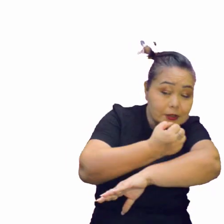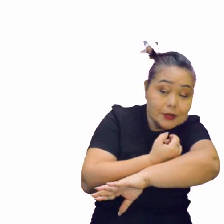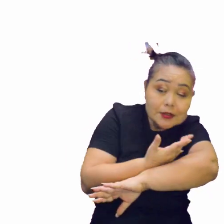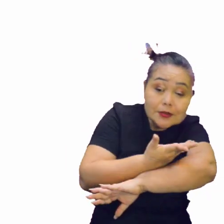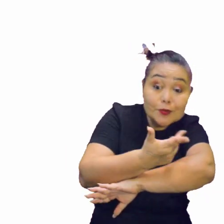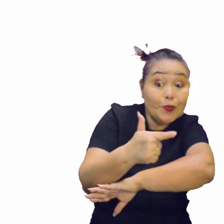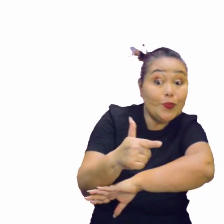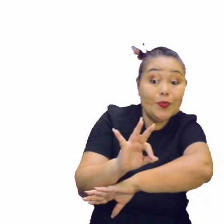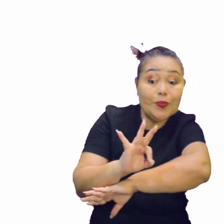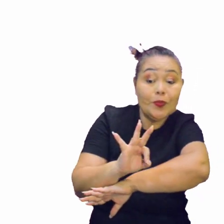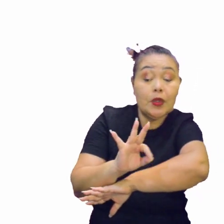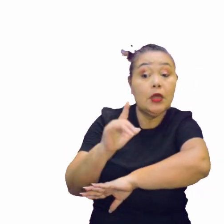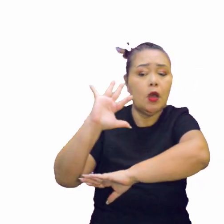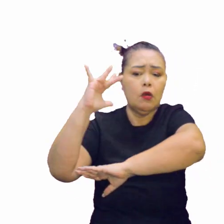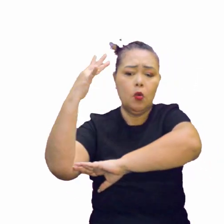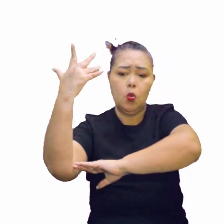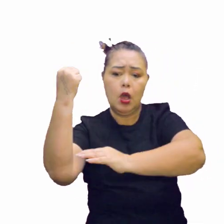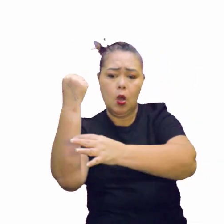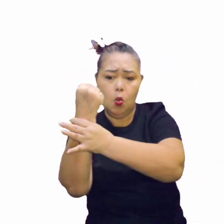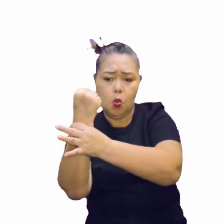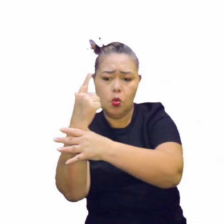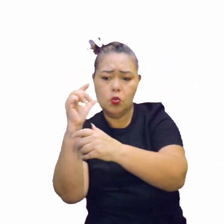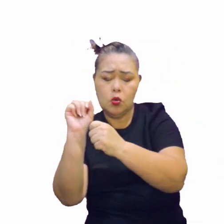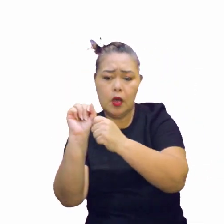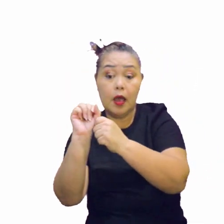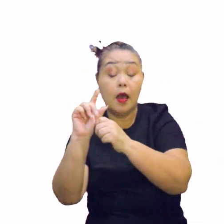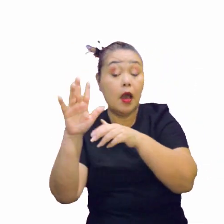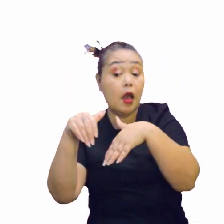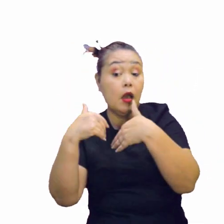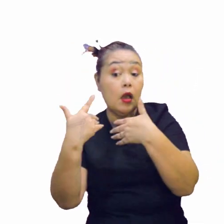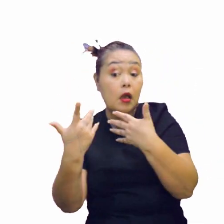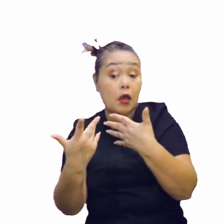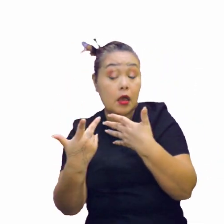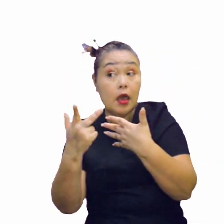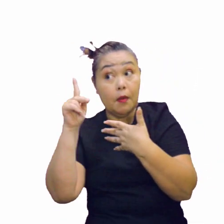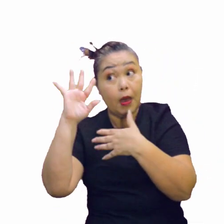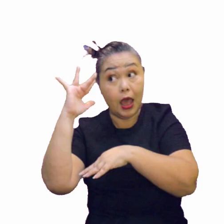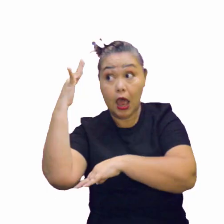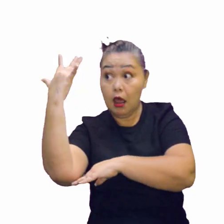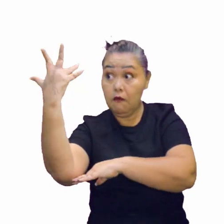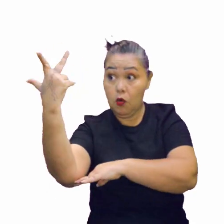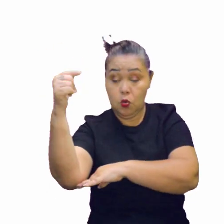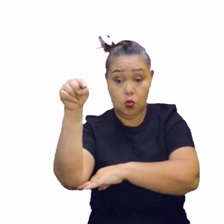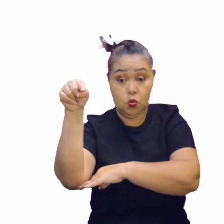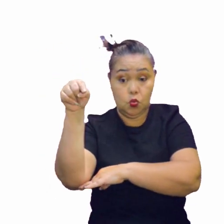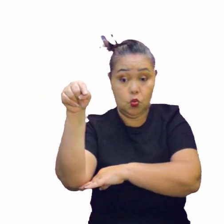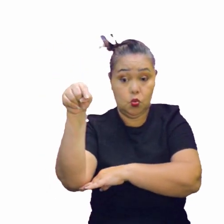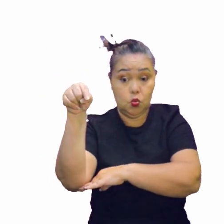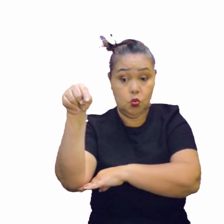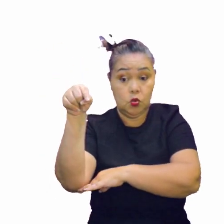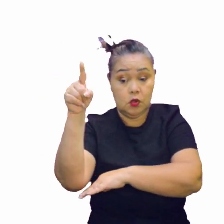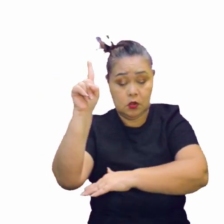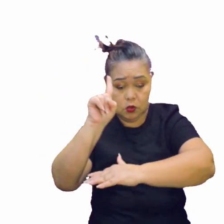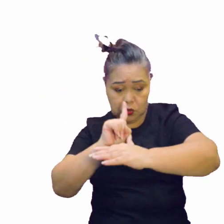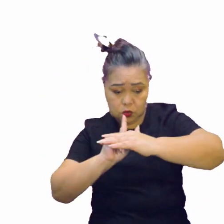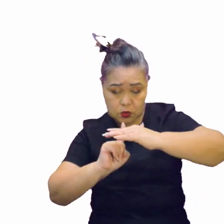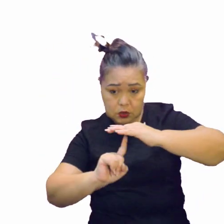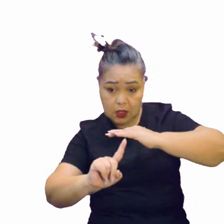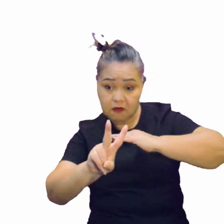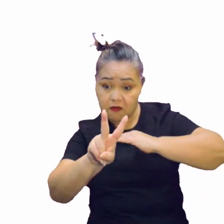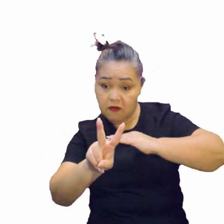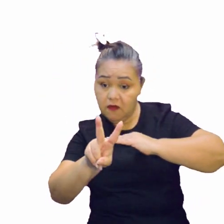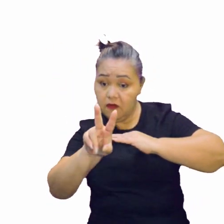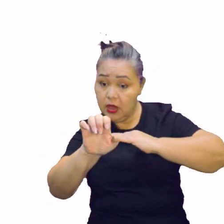da floresta eu garanto o sistema de umidade para a floresta e eu estou inserindo um vegetal, eu tenho